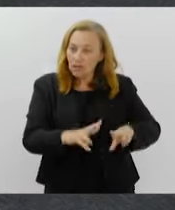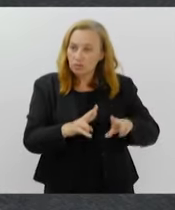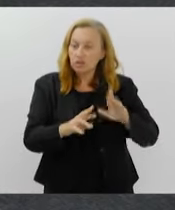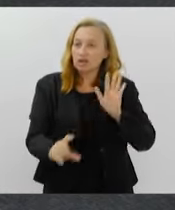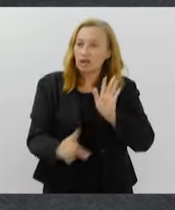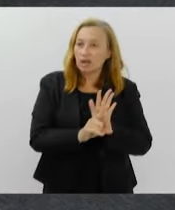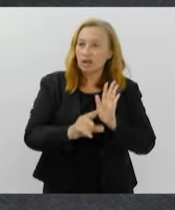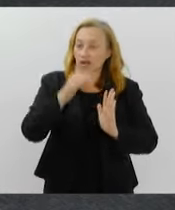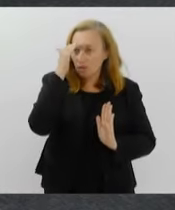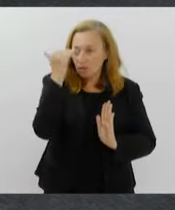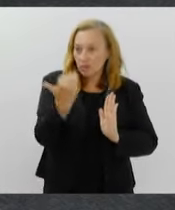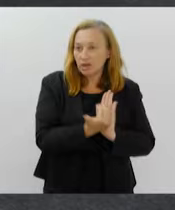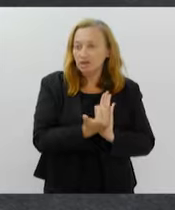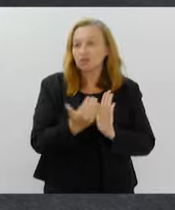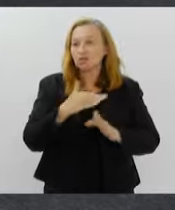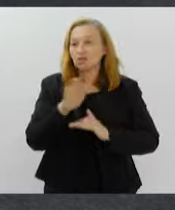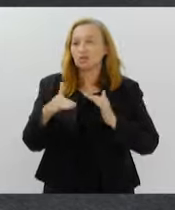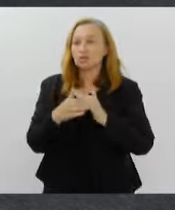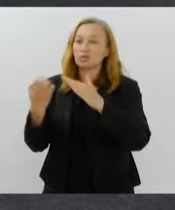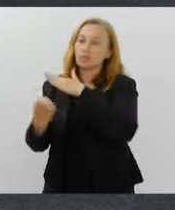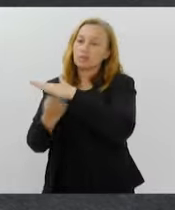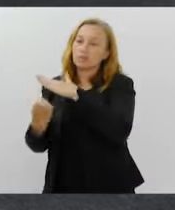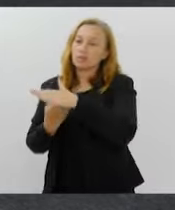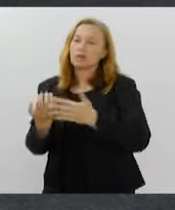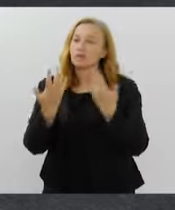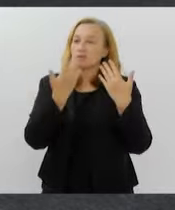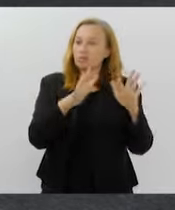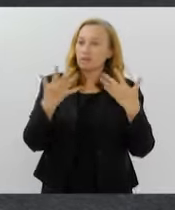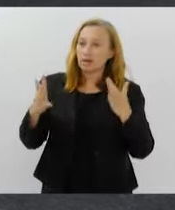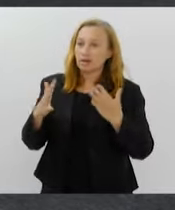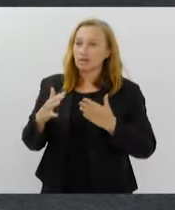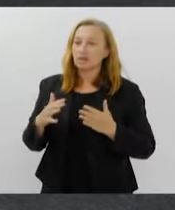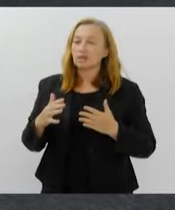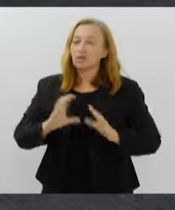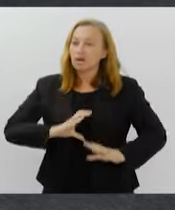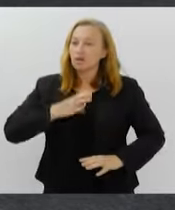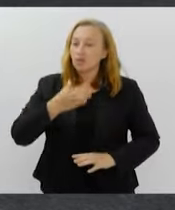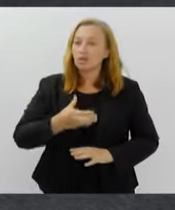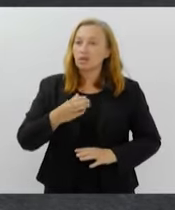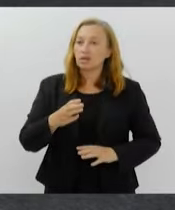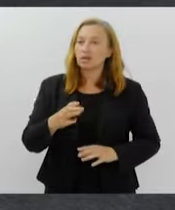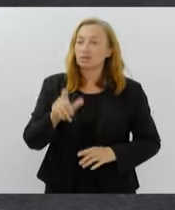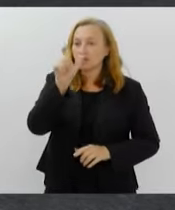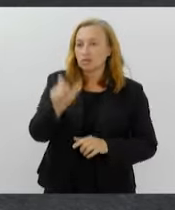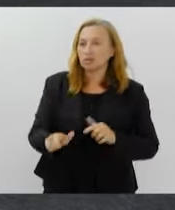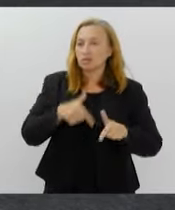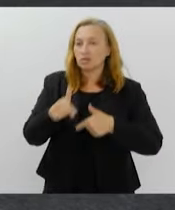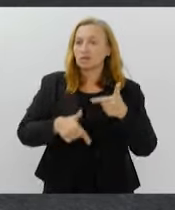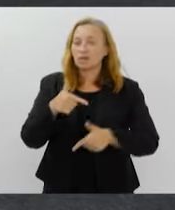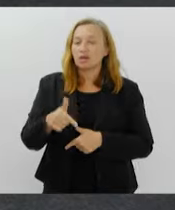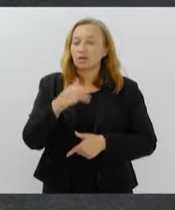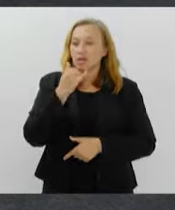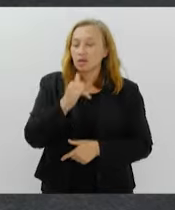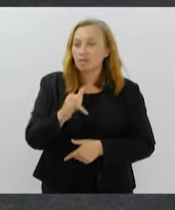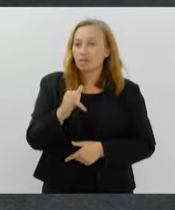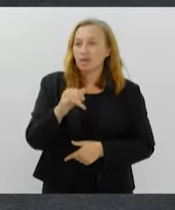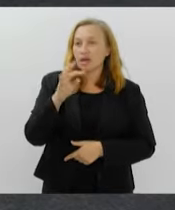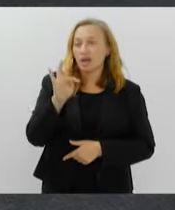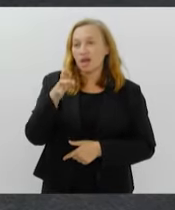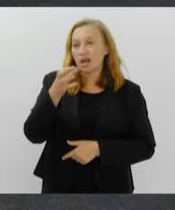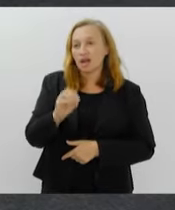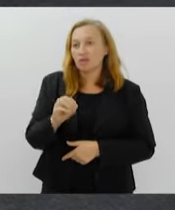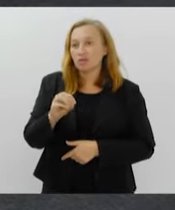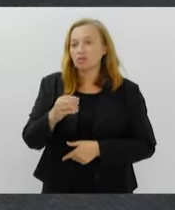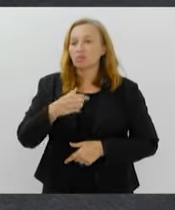é obrigação de qualquer empresa finalizo parabenizando a coragem dos trabalhadores e trabalhadoras da eletronuclear e dizendo que o meu